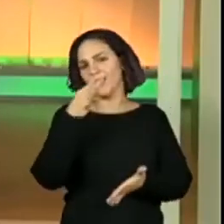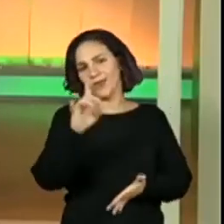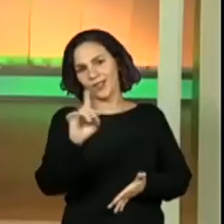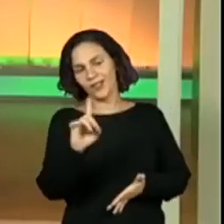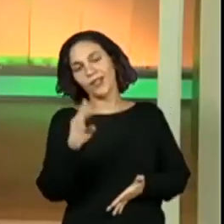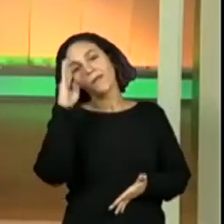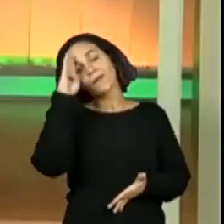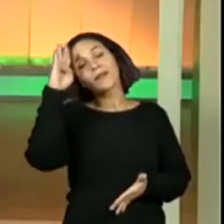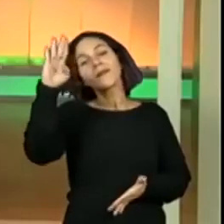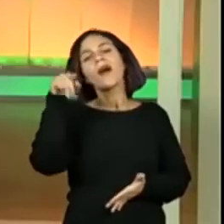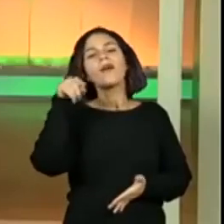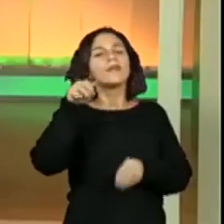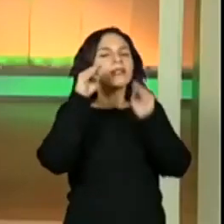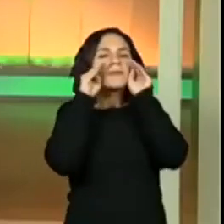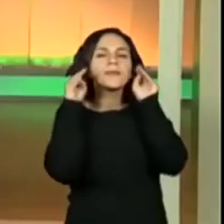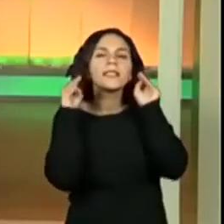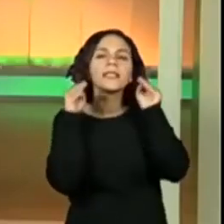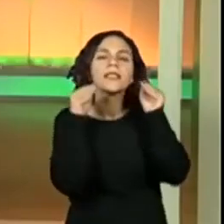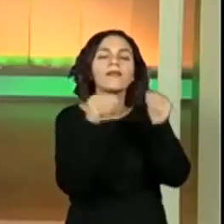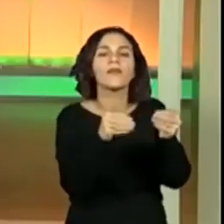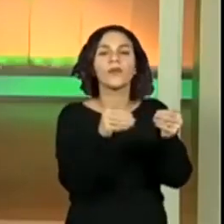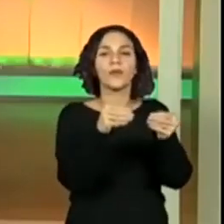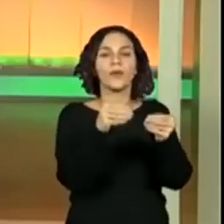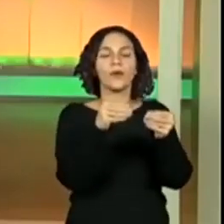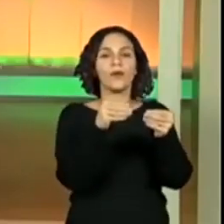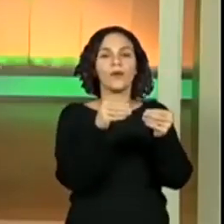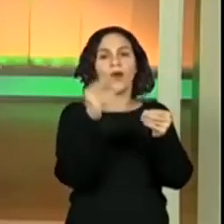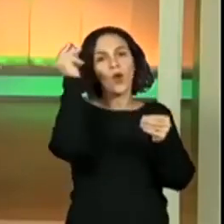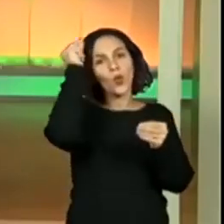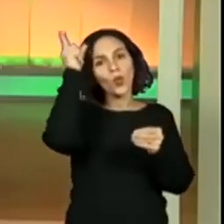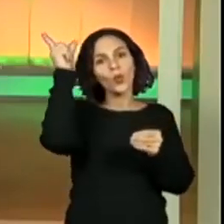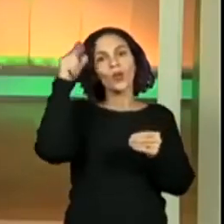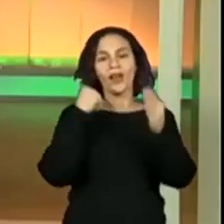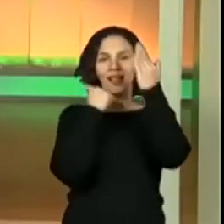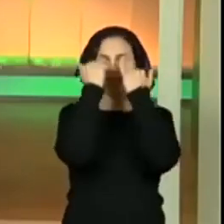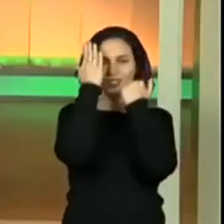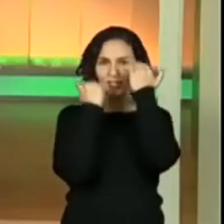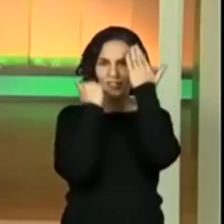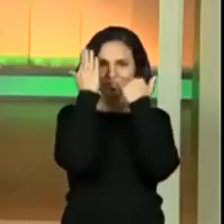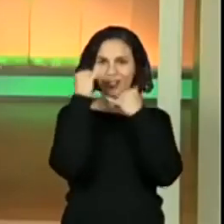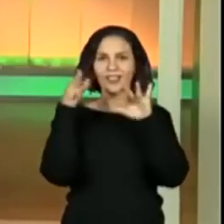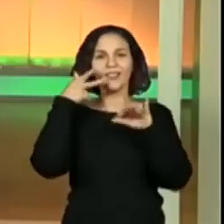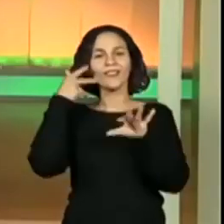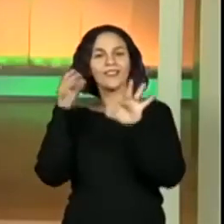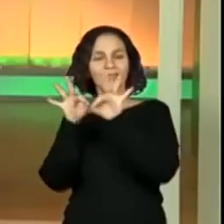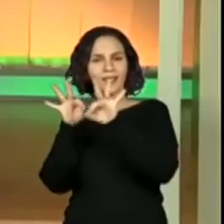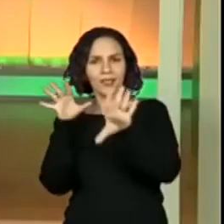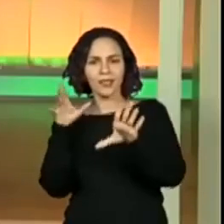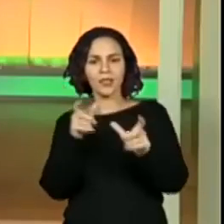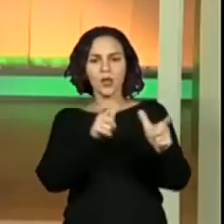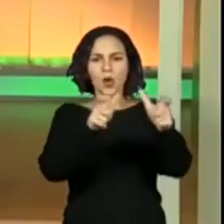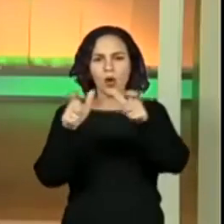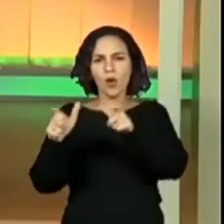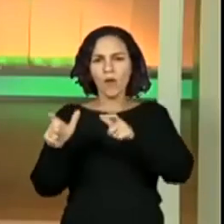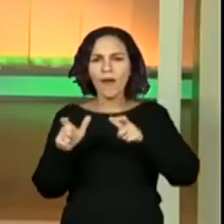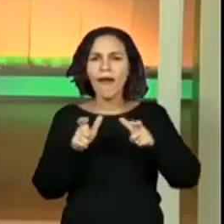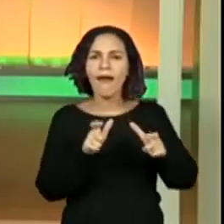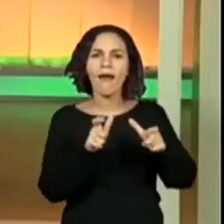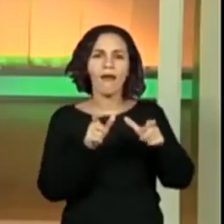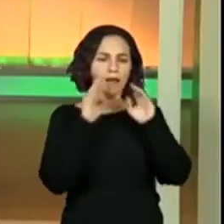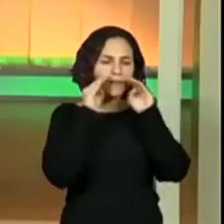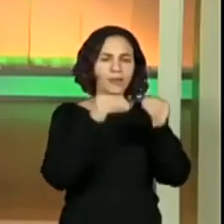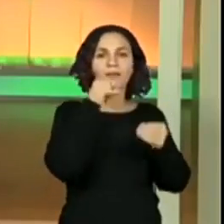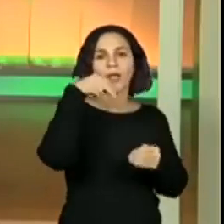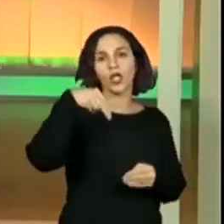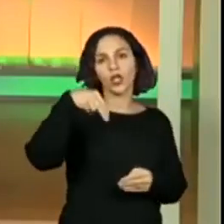principalmente específicas, né? De tribos indígenas, de regiões mais específicas, como